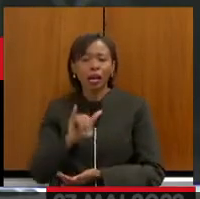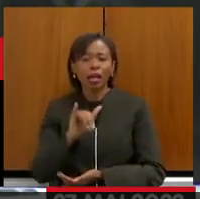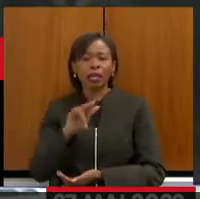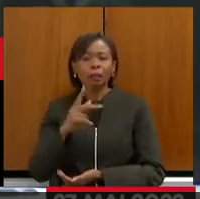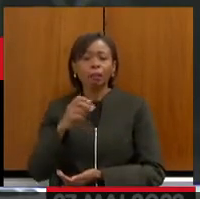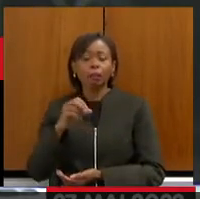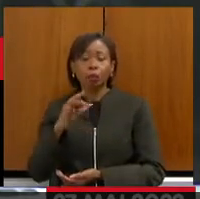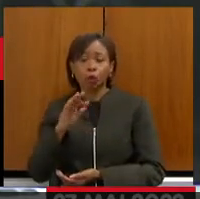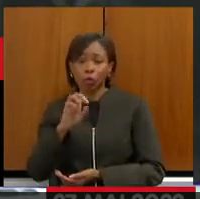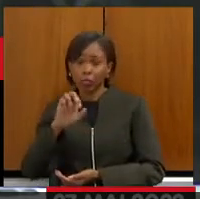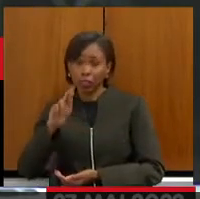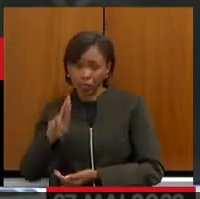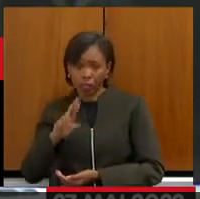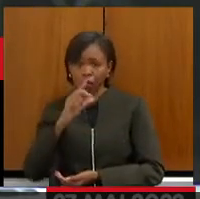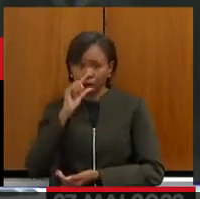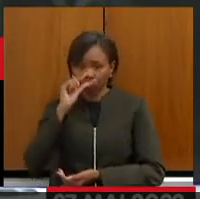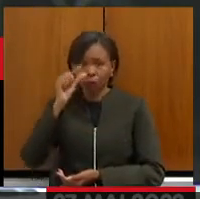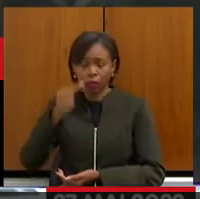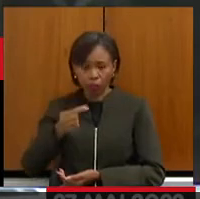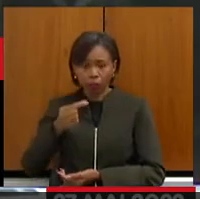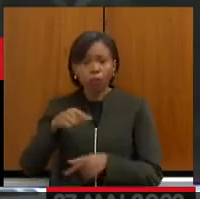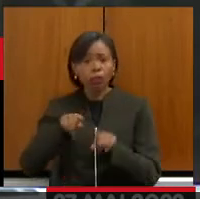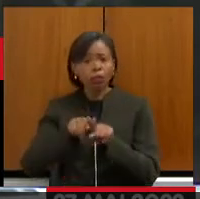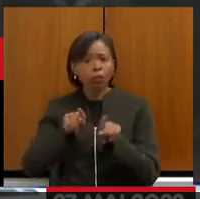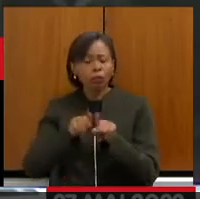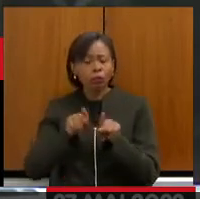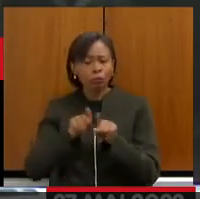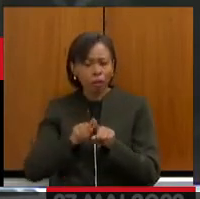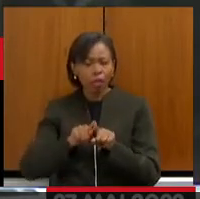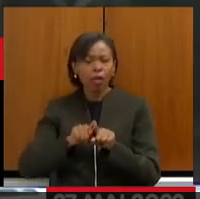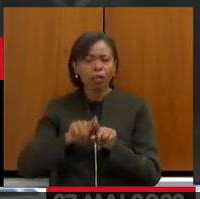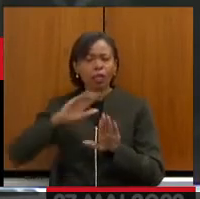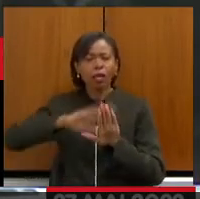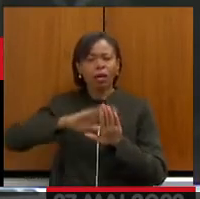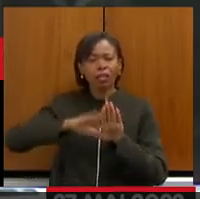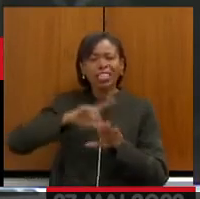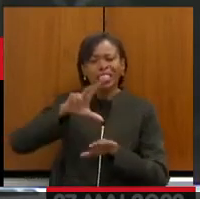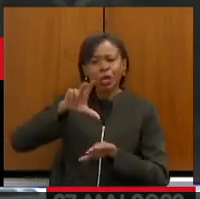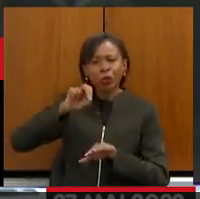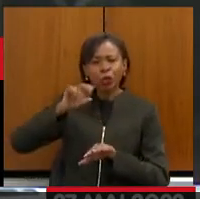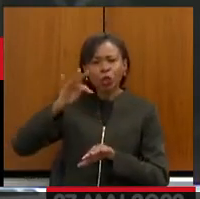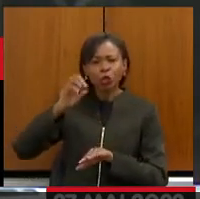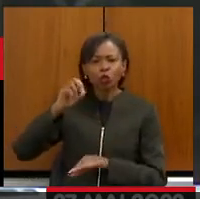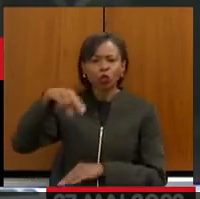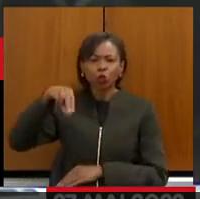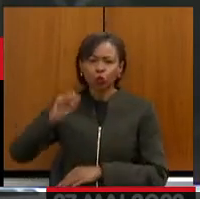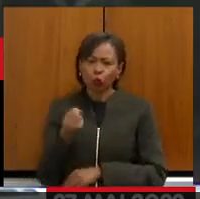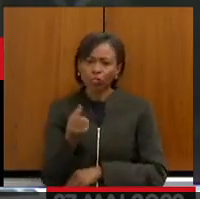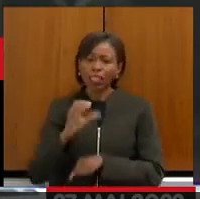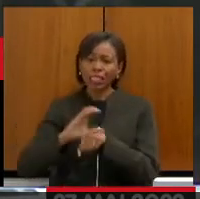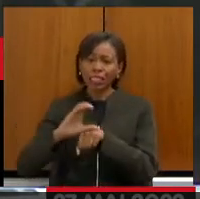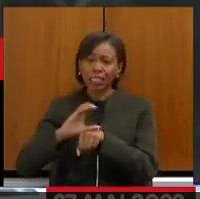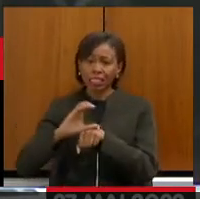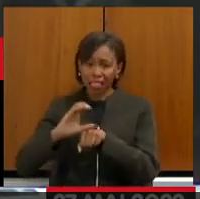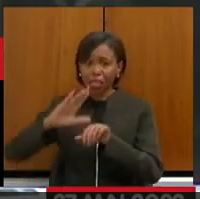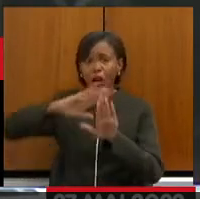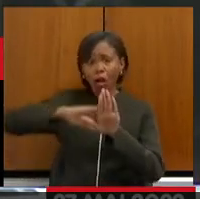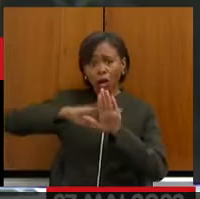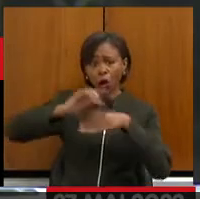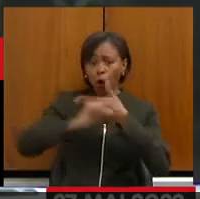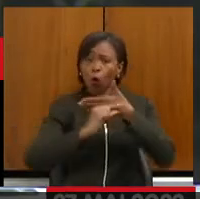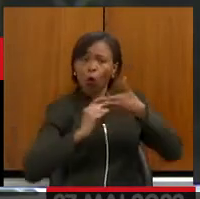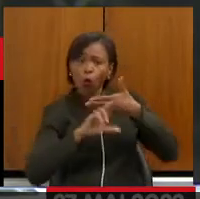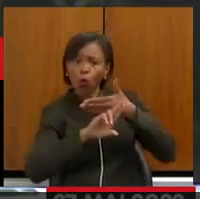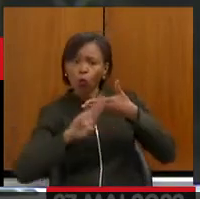Cinquenta Tons de Cinza escondeu atrás de iniciais seu nome por estas e outras a